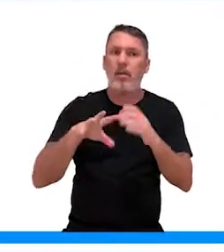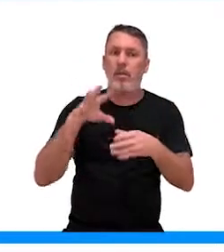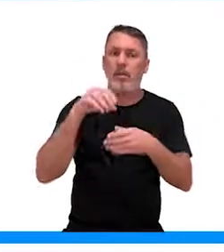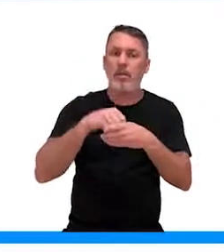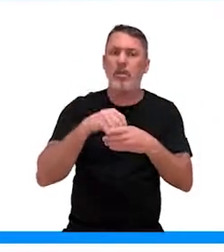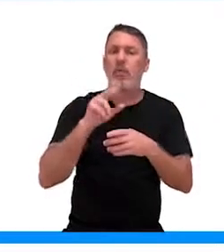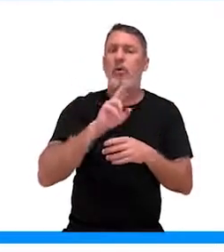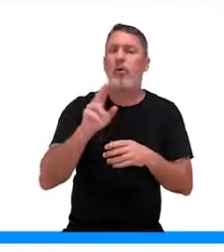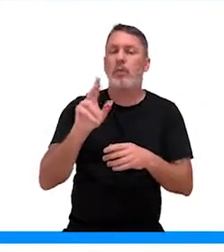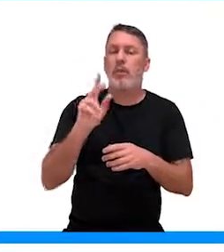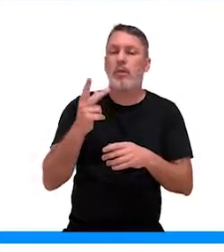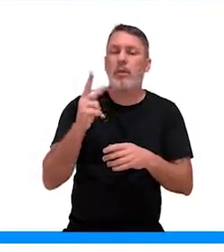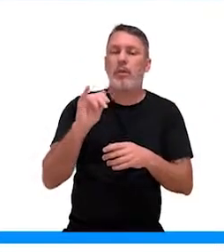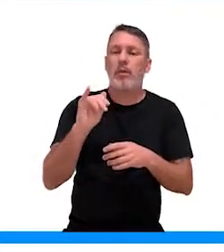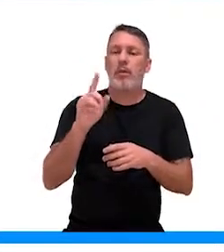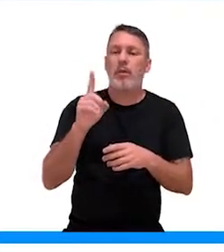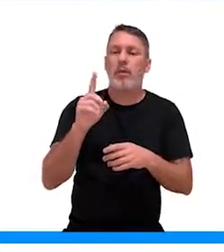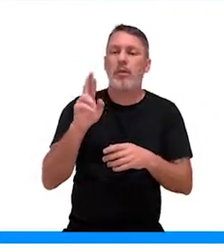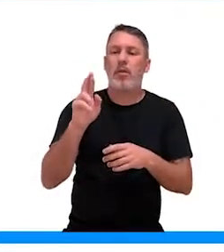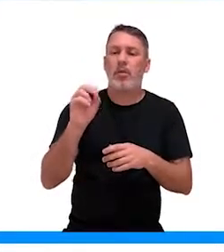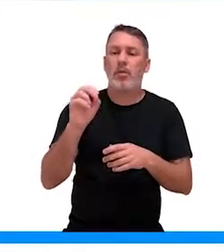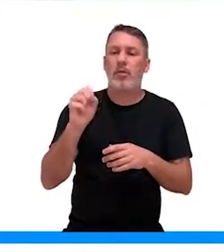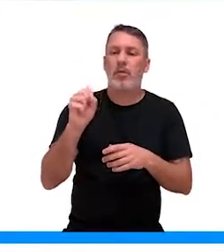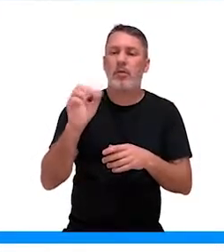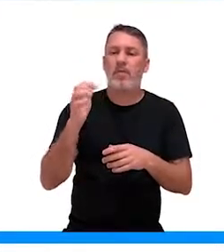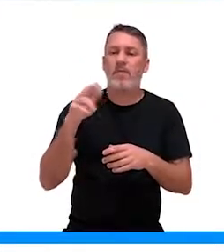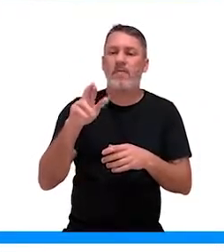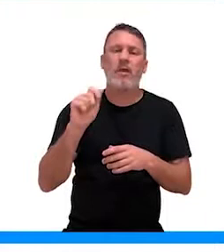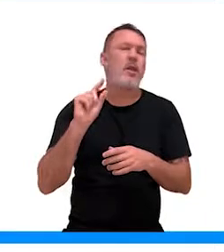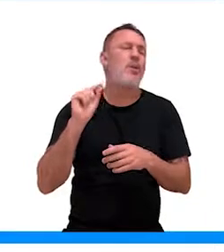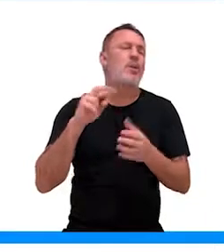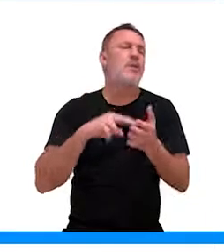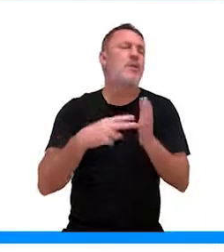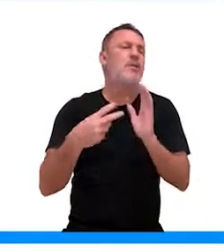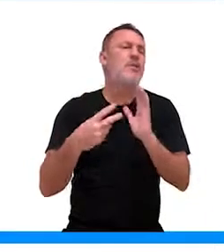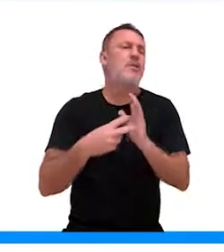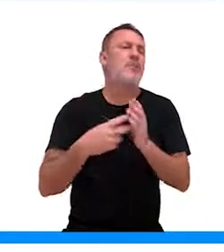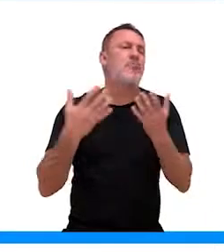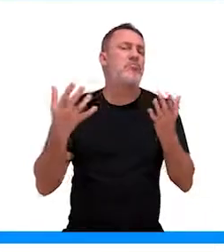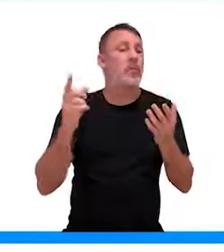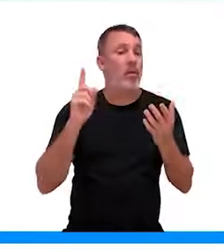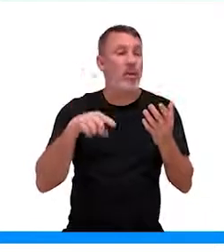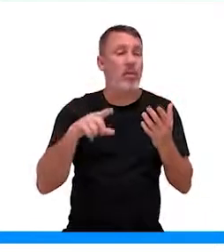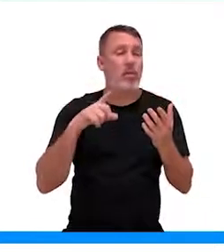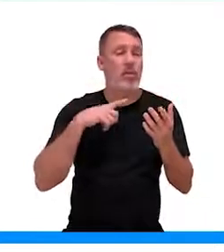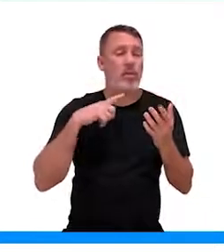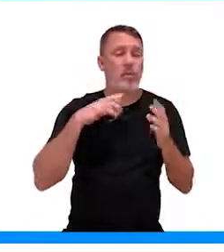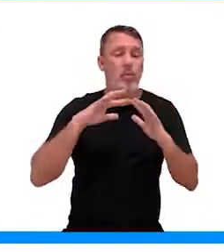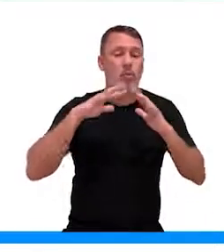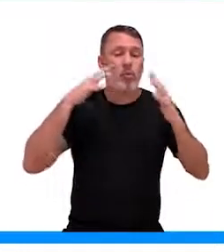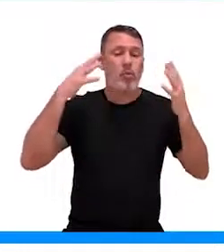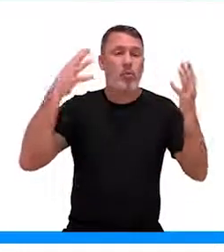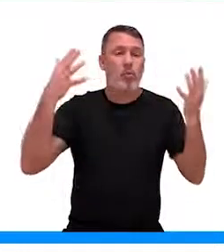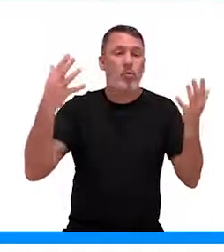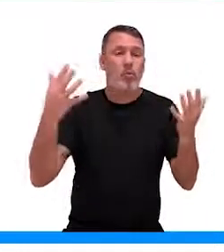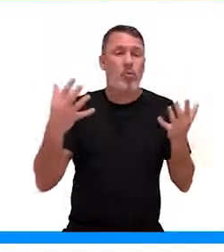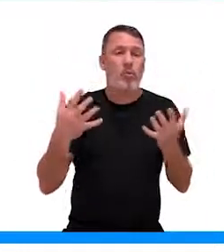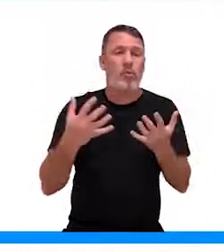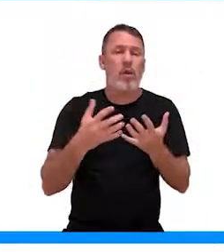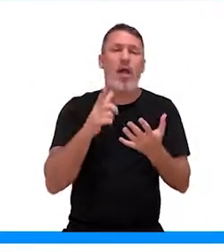a hidrosfera. E, meus amores, a hidrosfera ela é nada mais, nada menos do que toda a camada